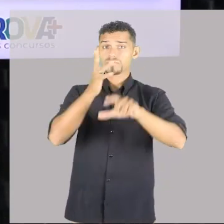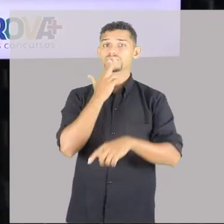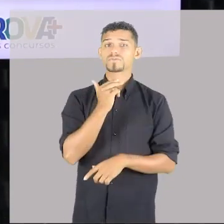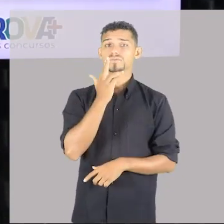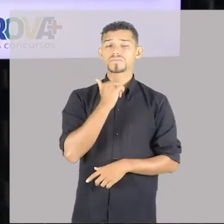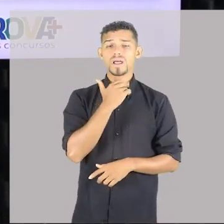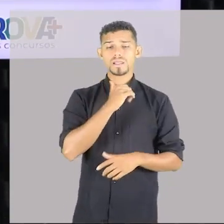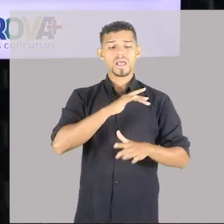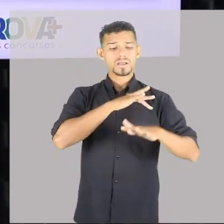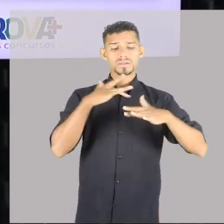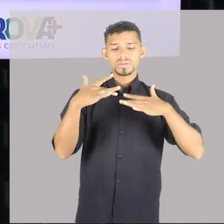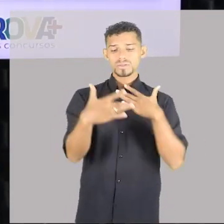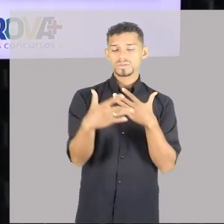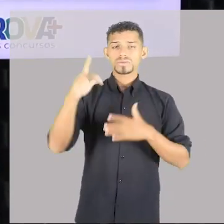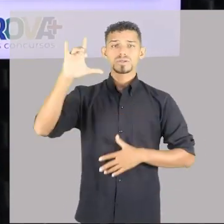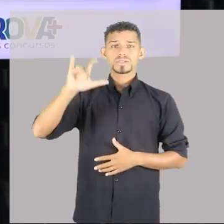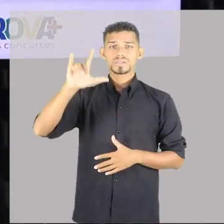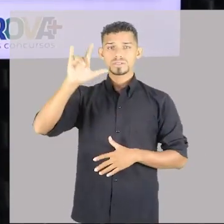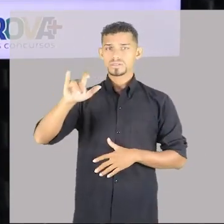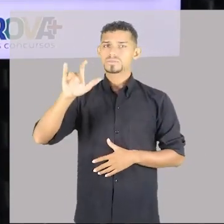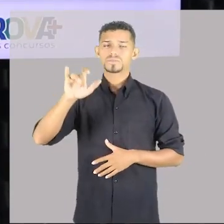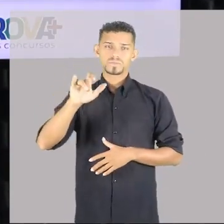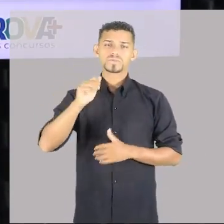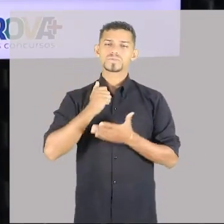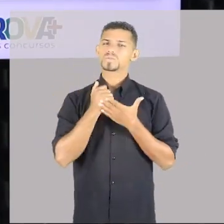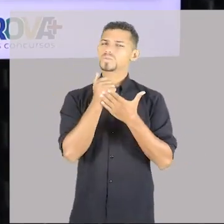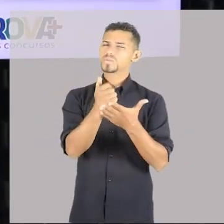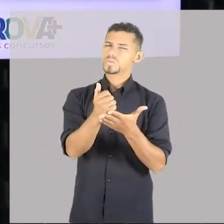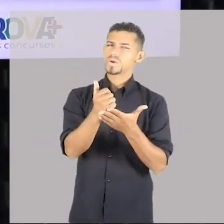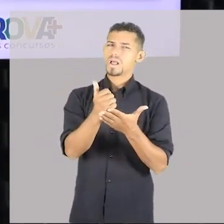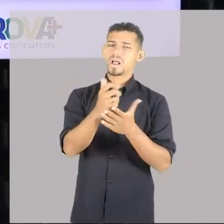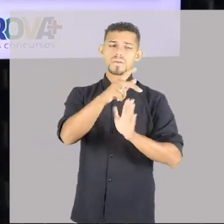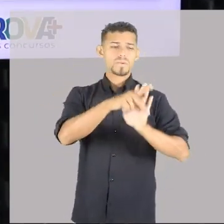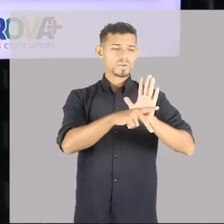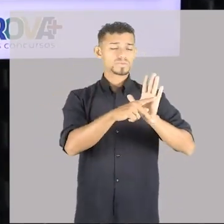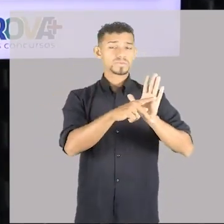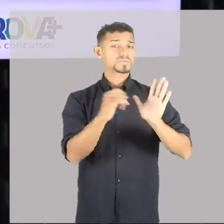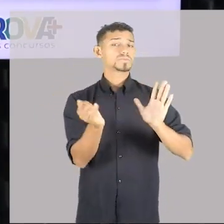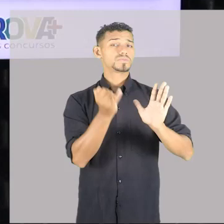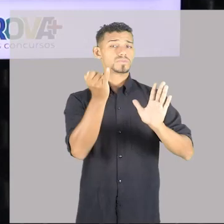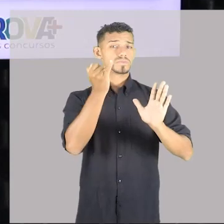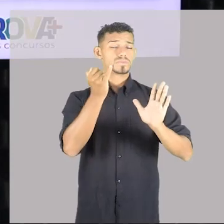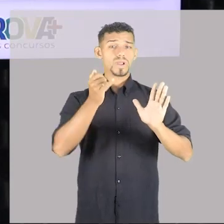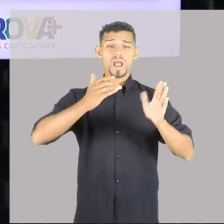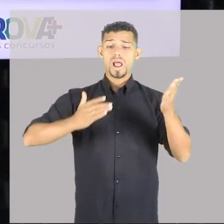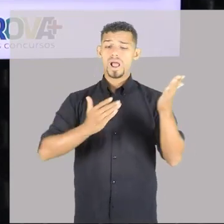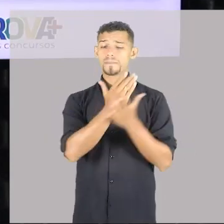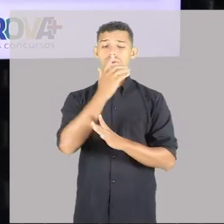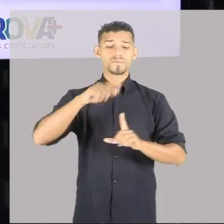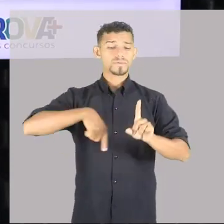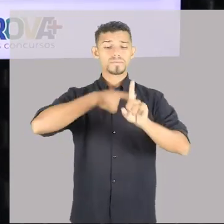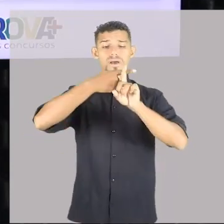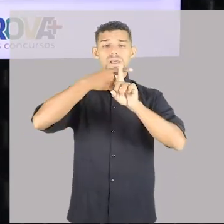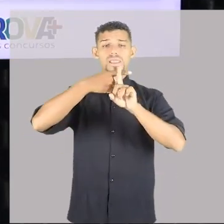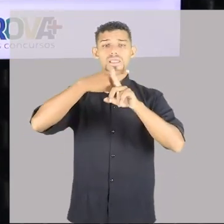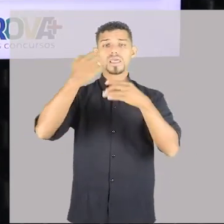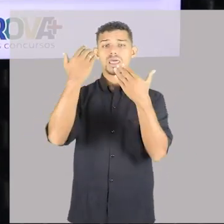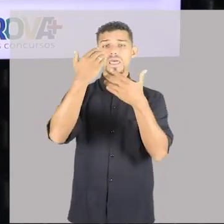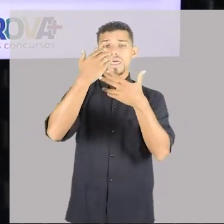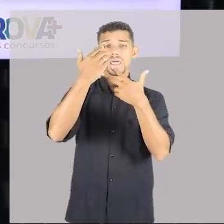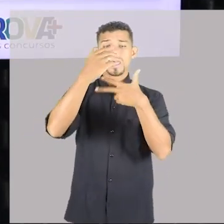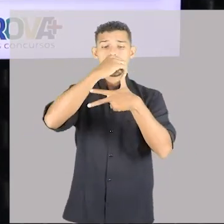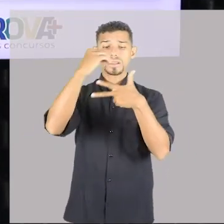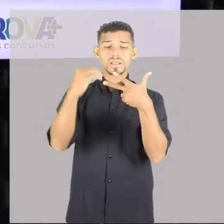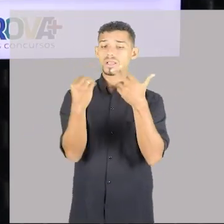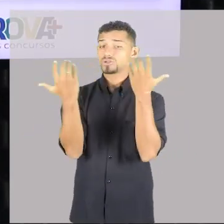Gonçalves Dias nas redes sociais, no Instagram, de apoiar esse importante projeto Aprova Mais, Enem dos concursos, esse importante